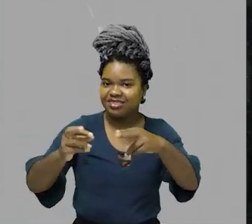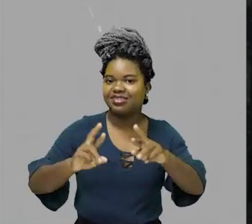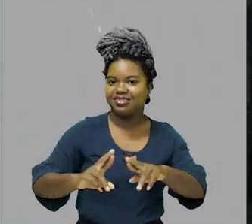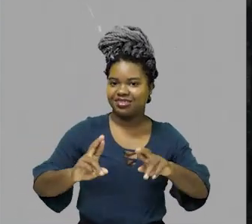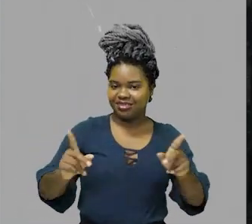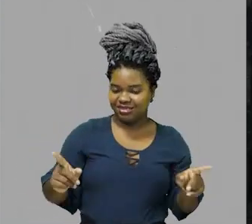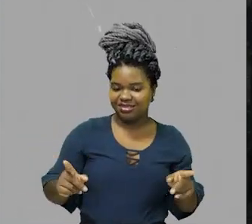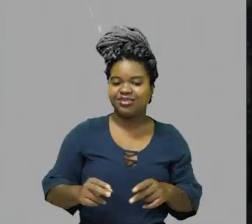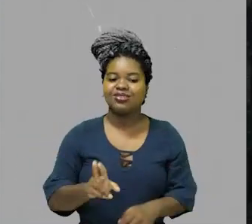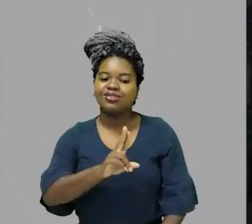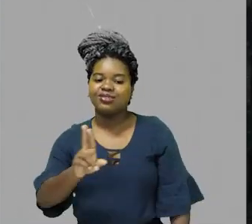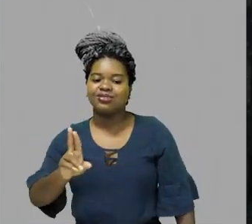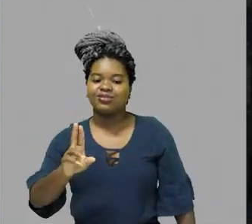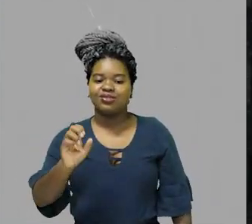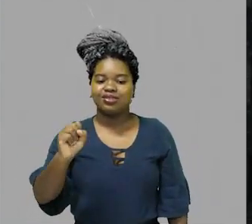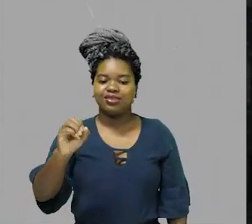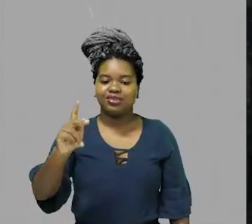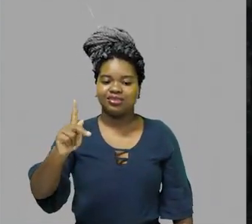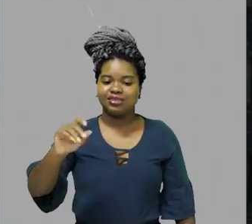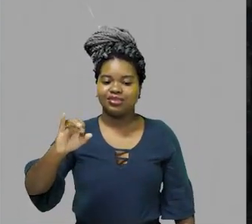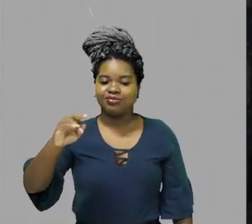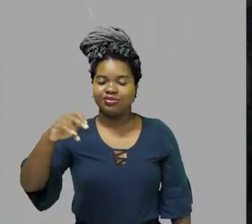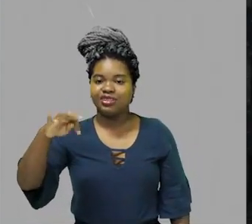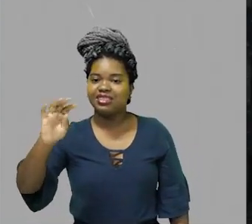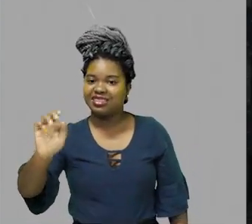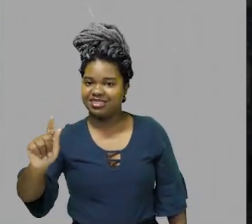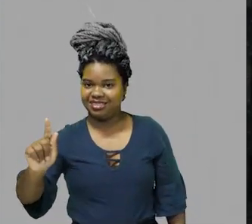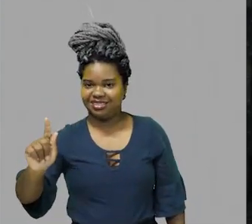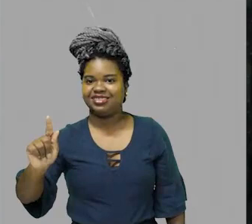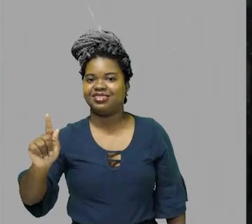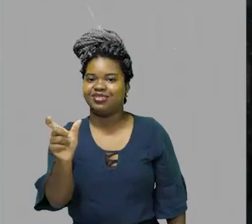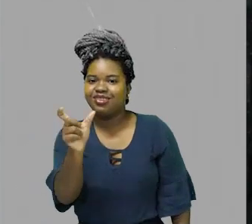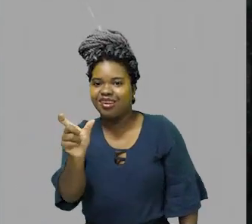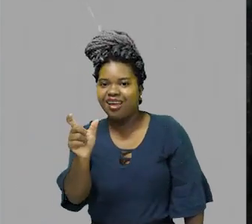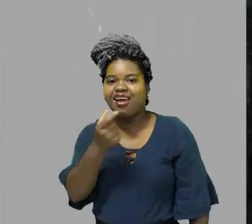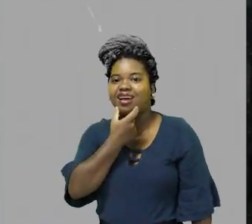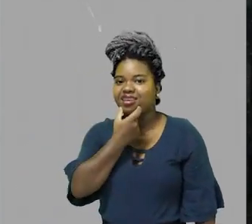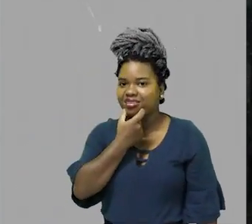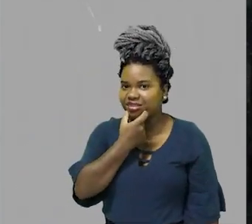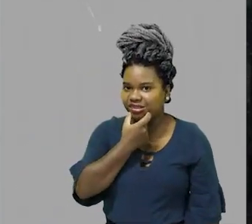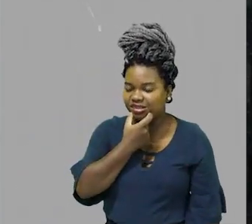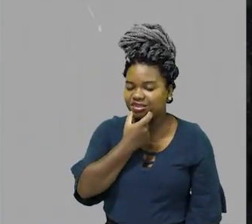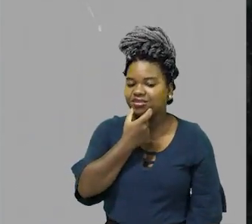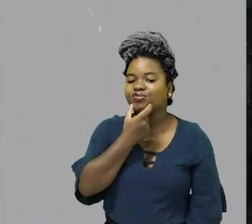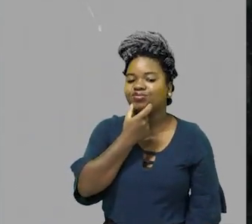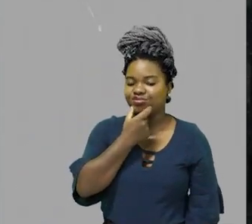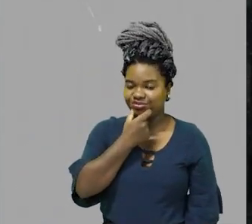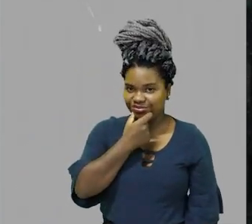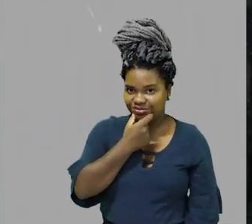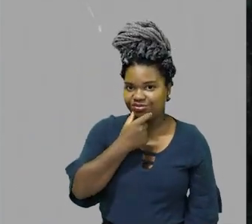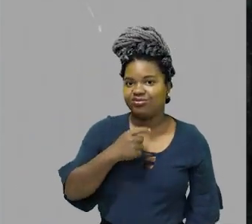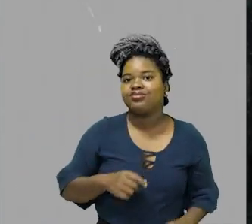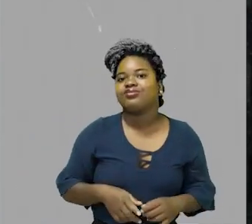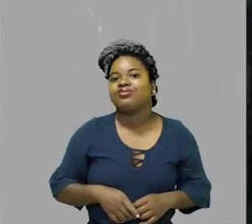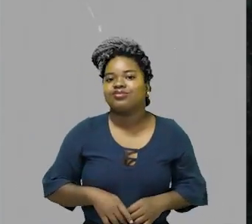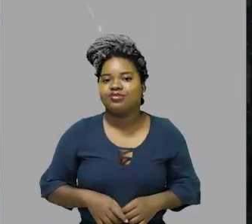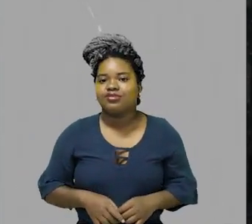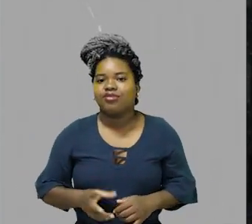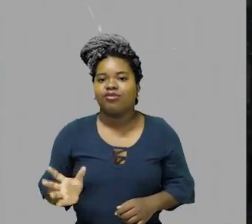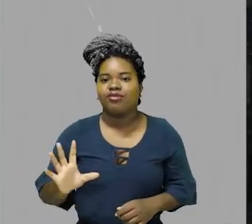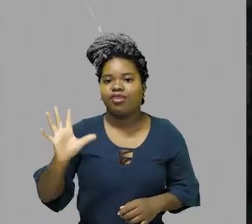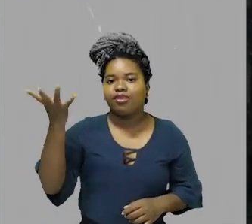de splicing alternativo. Esse splicing alternativo, ele vai